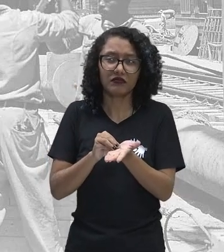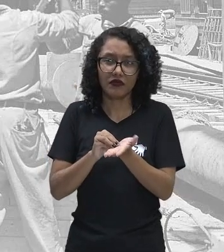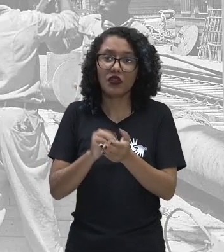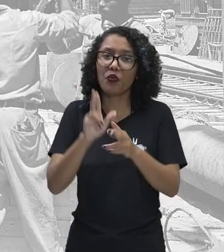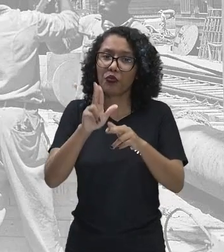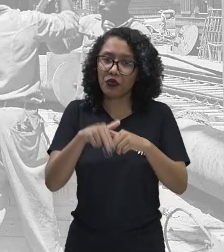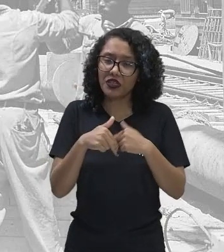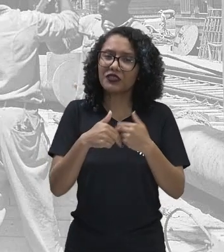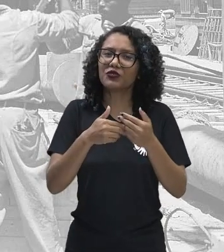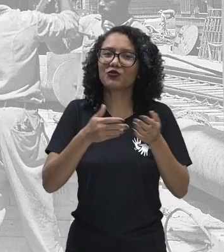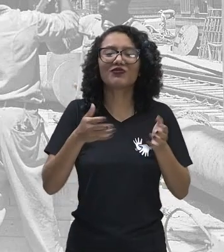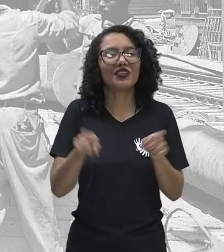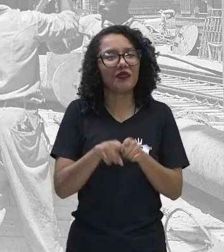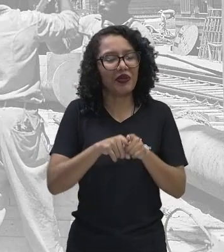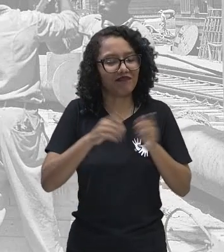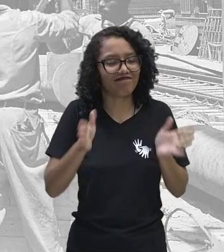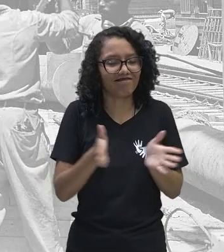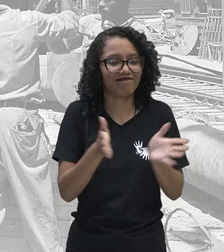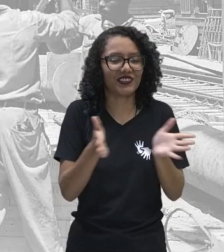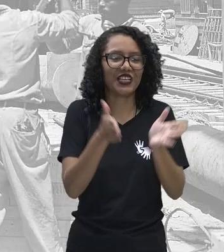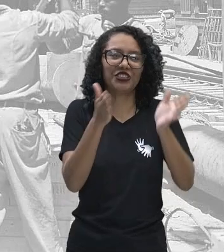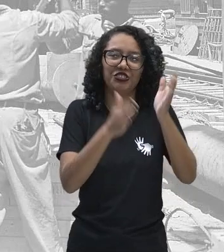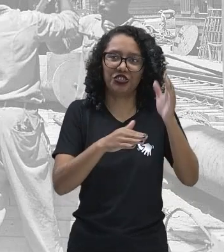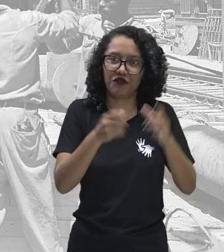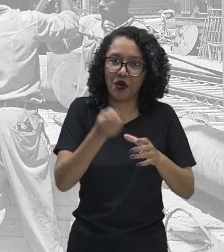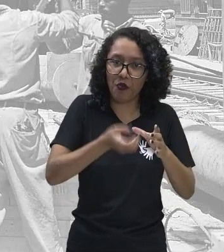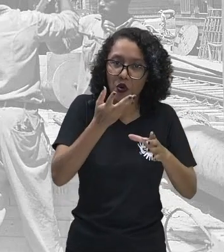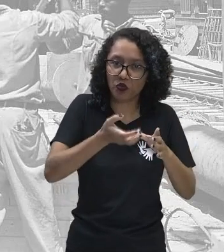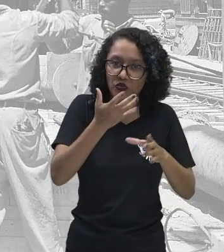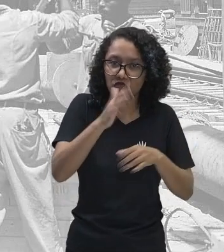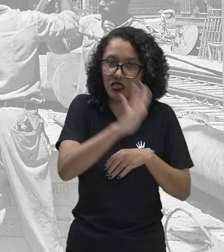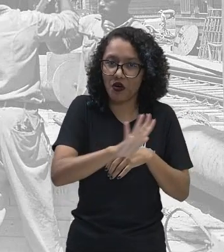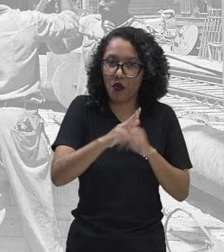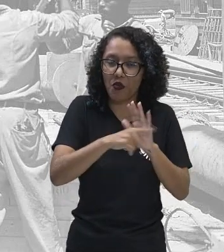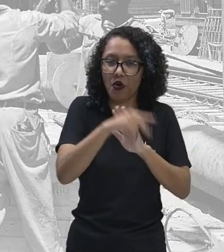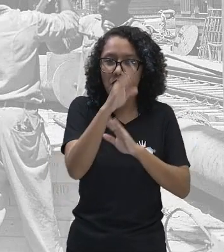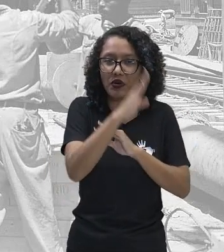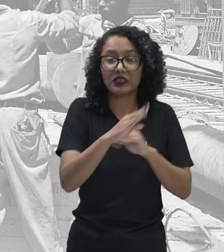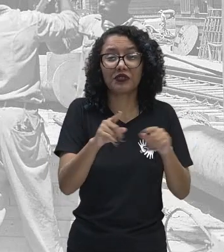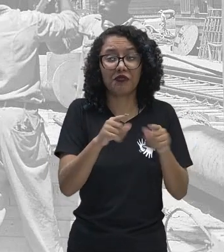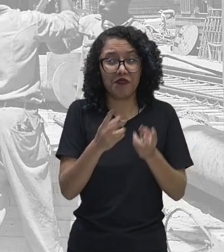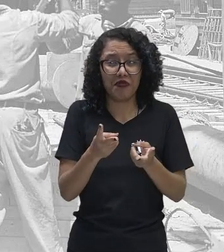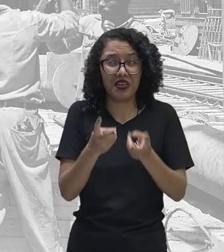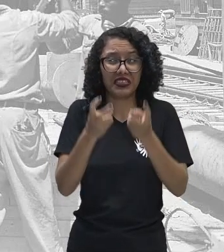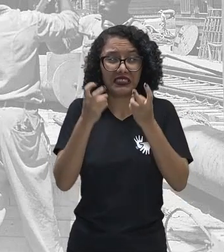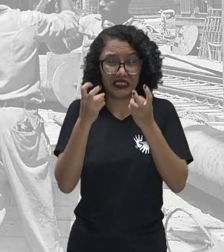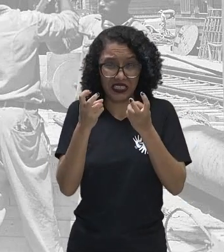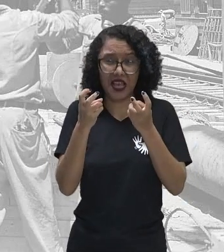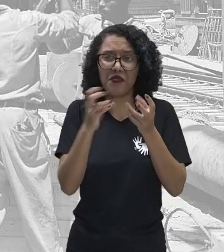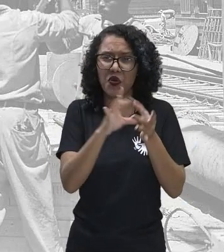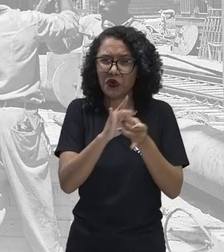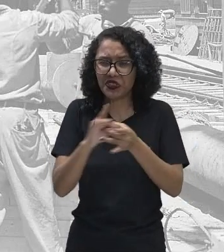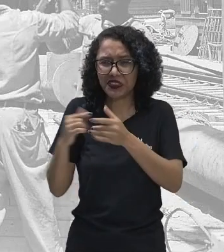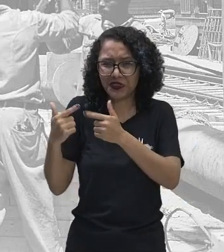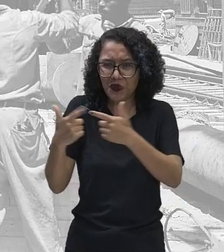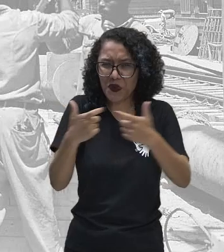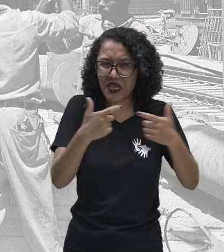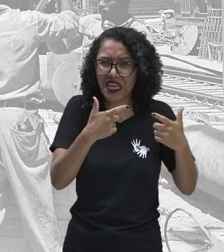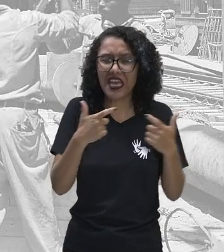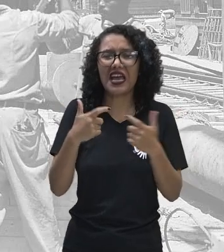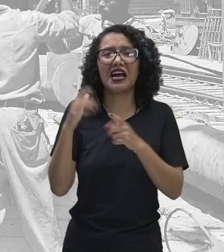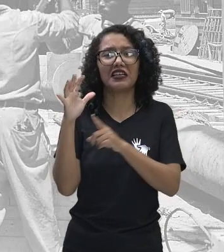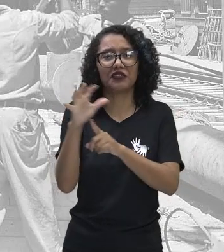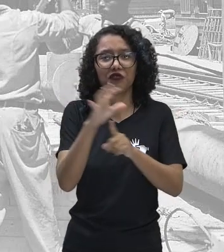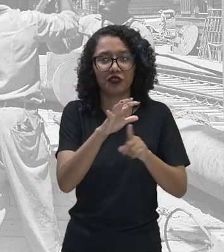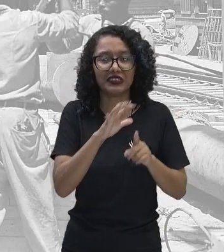a industrialização. Observem que os cenários de guerras mundiais vão impactar nas relações econômicas com o